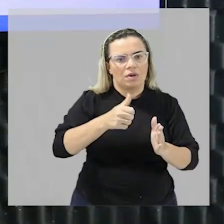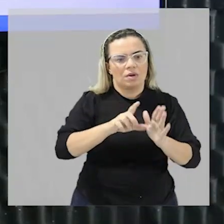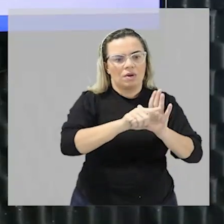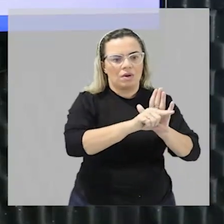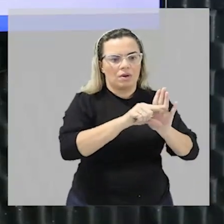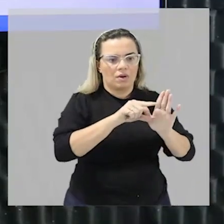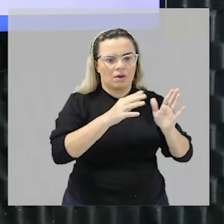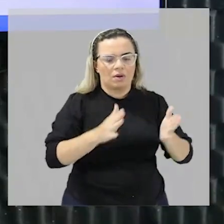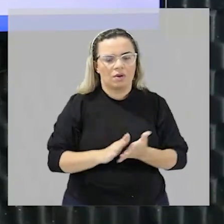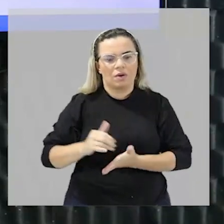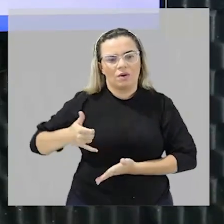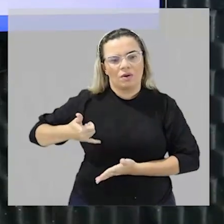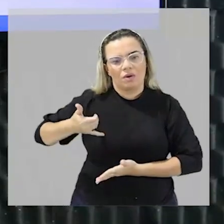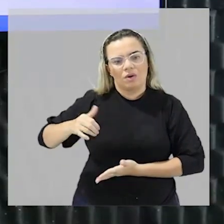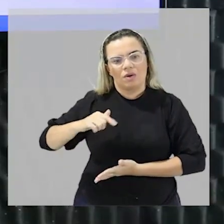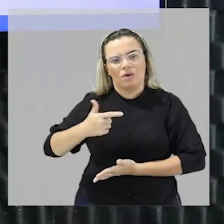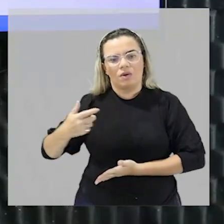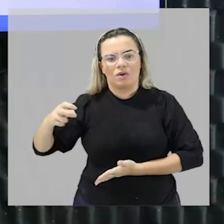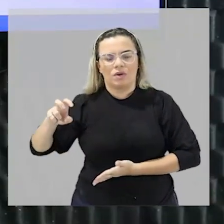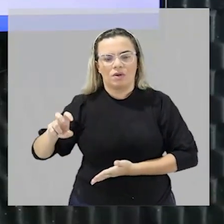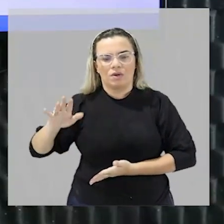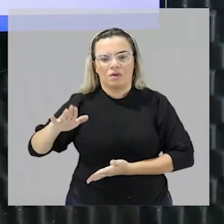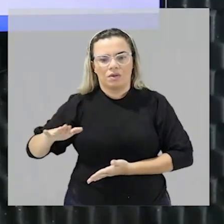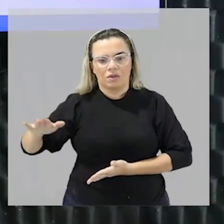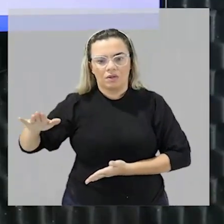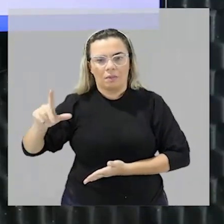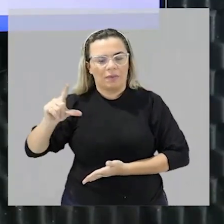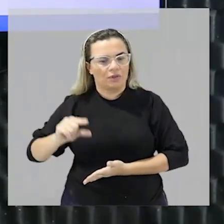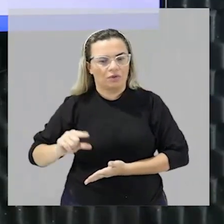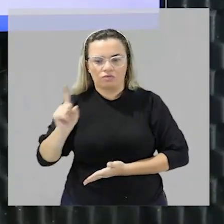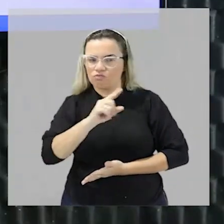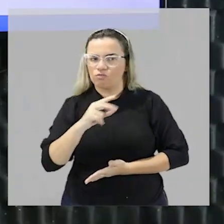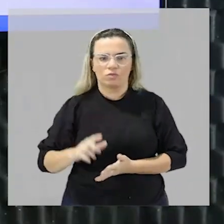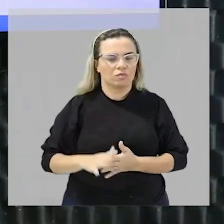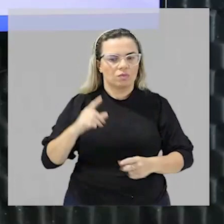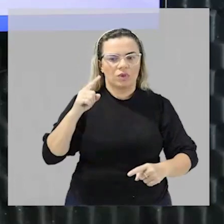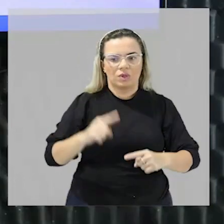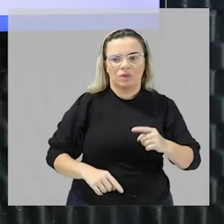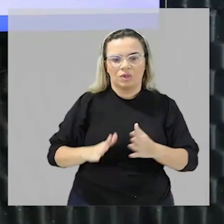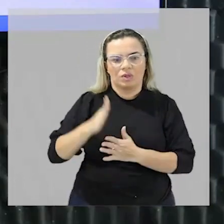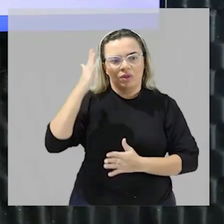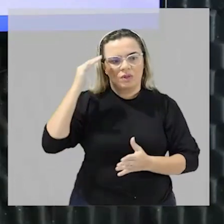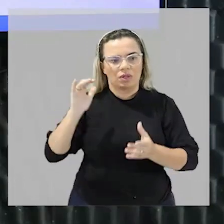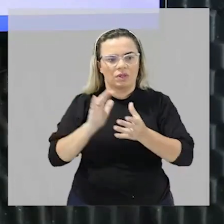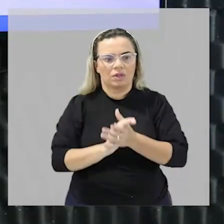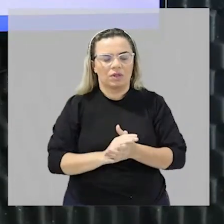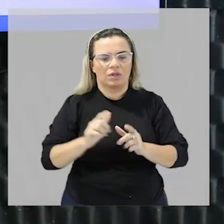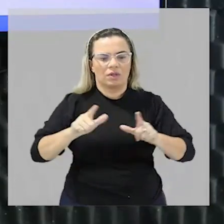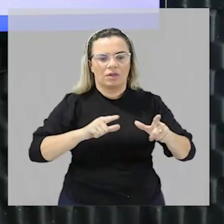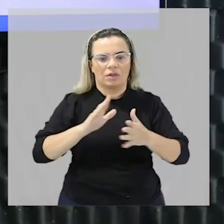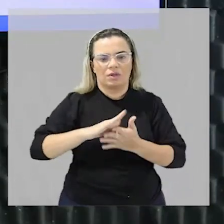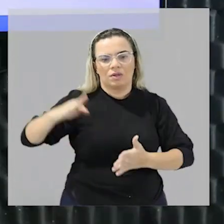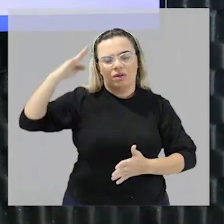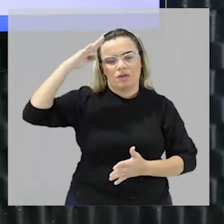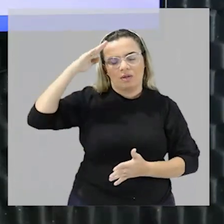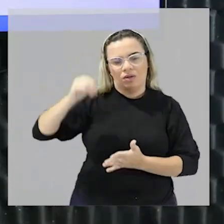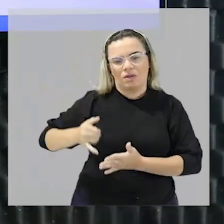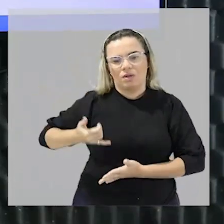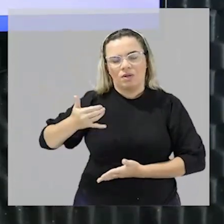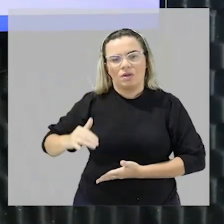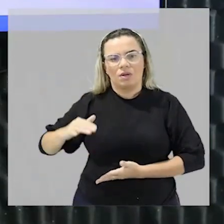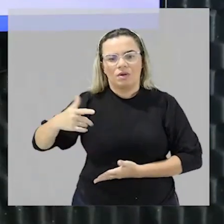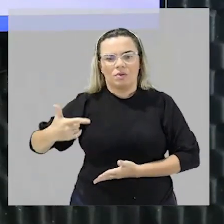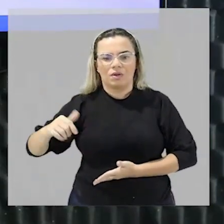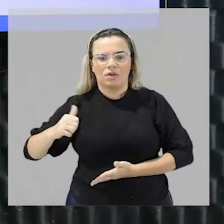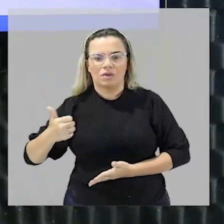se não compreendem os casados, os oficiais militares, que forem maiores de 21 anos, os